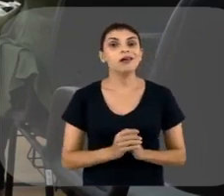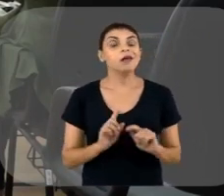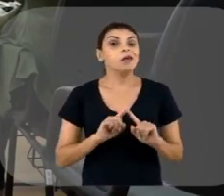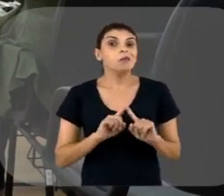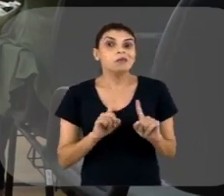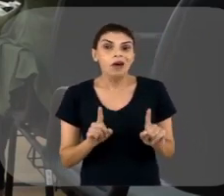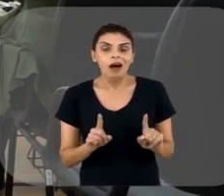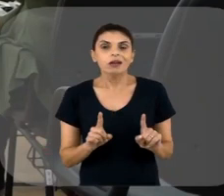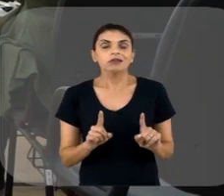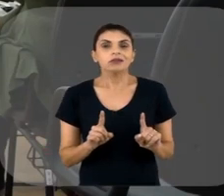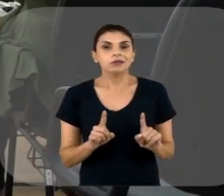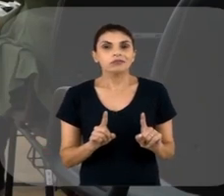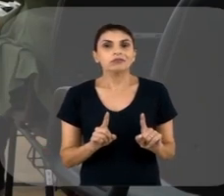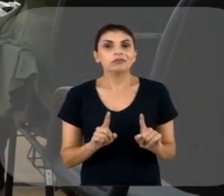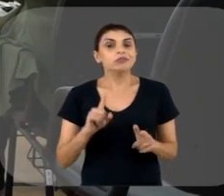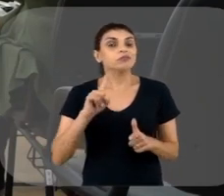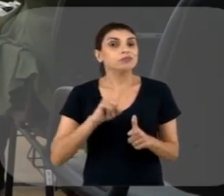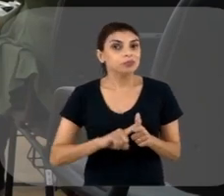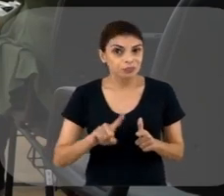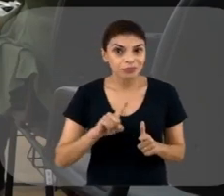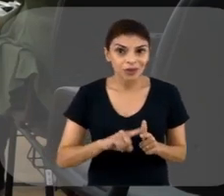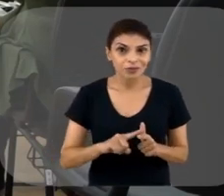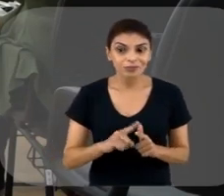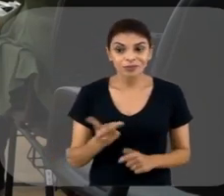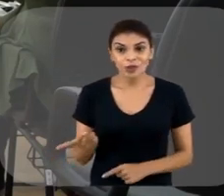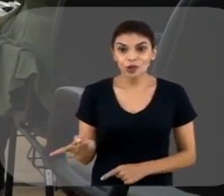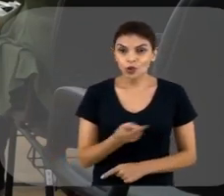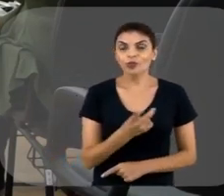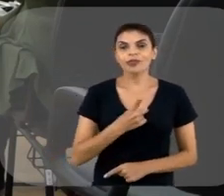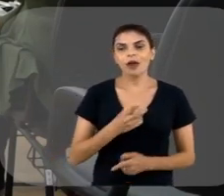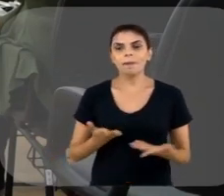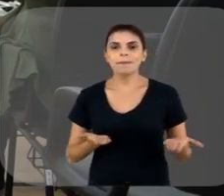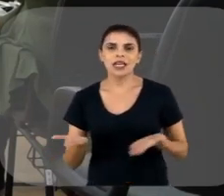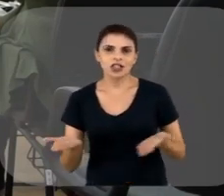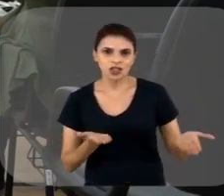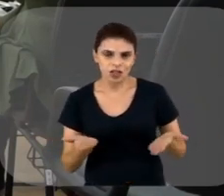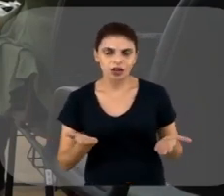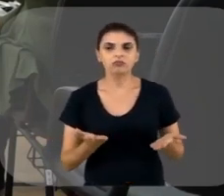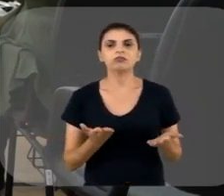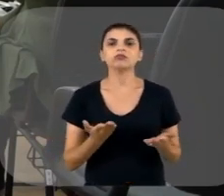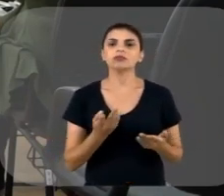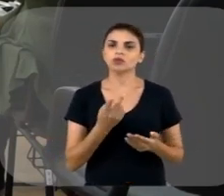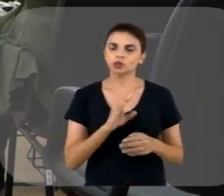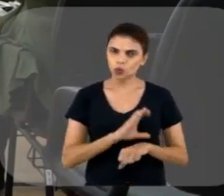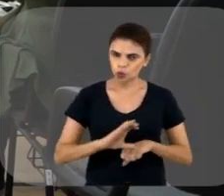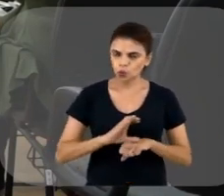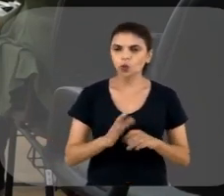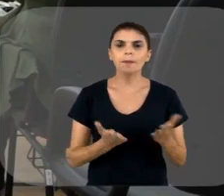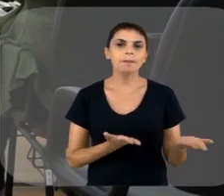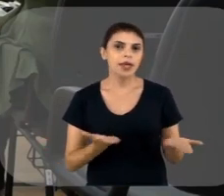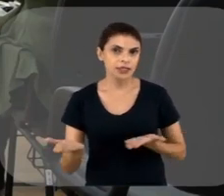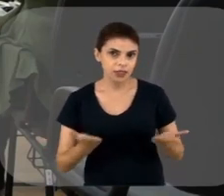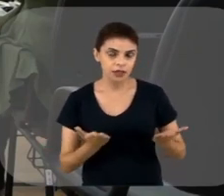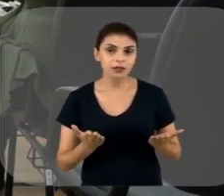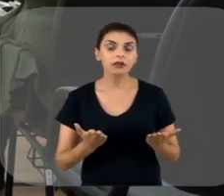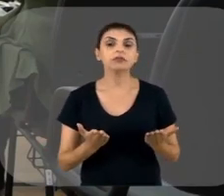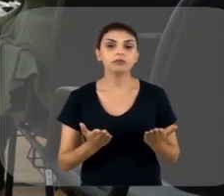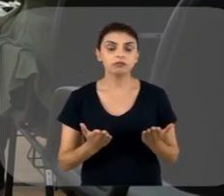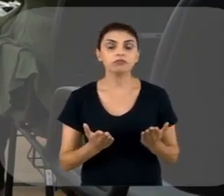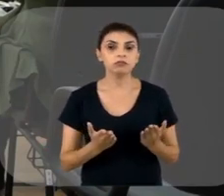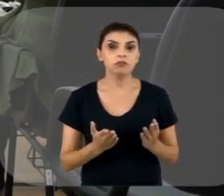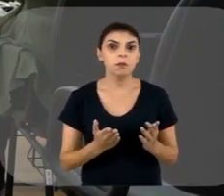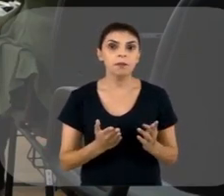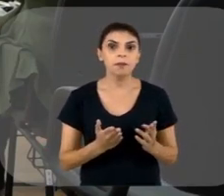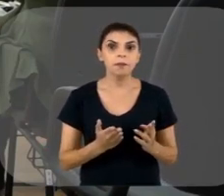a grande questão é que os dois são mediados, né, os dois tipos de cursos são mediados aí por uma